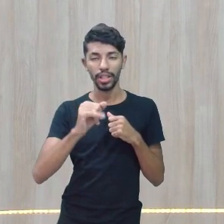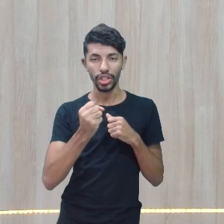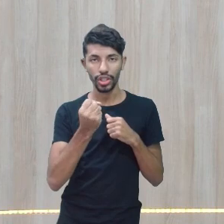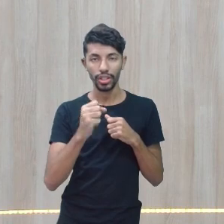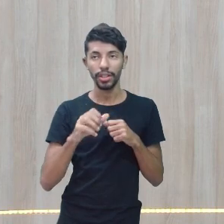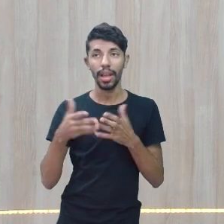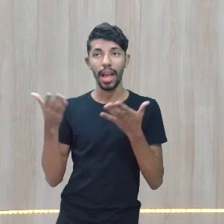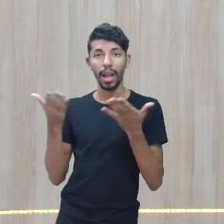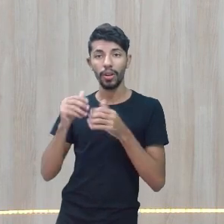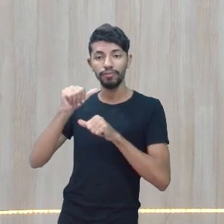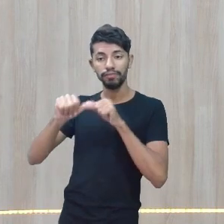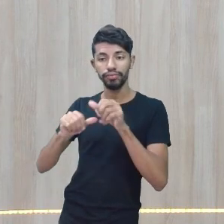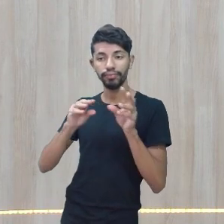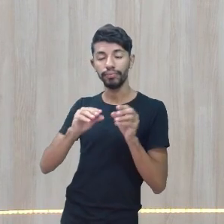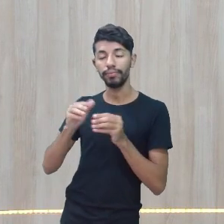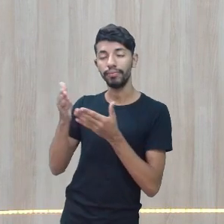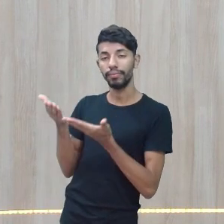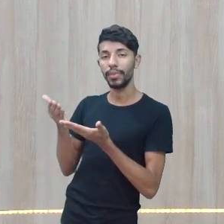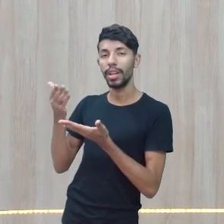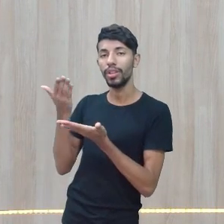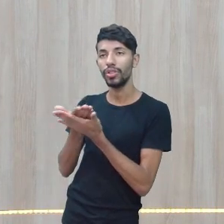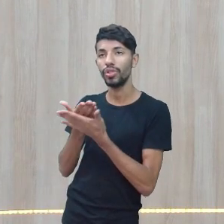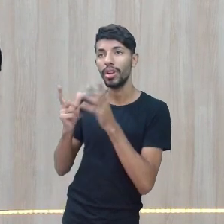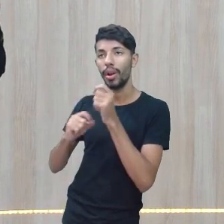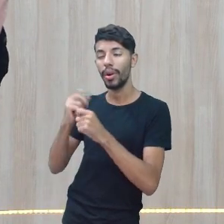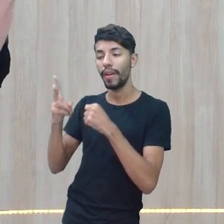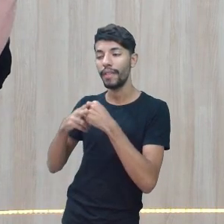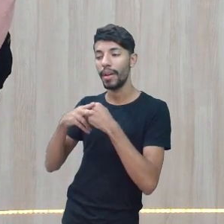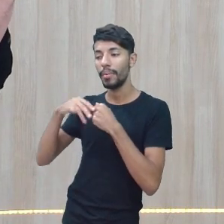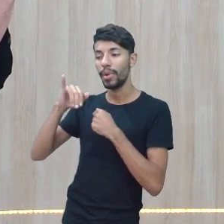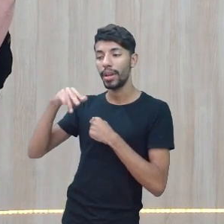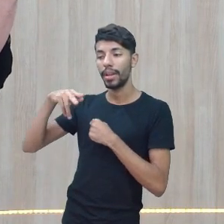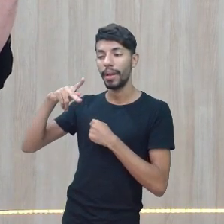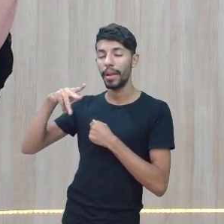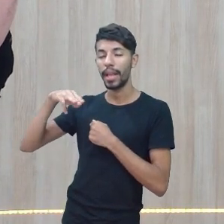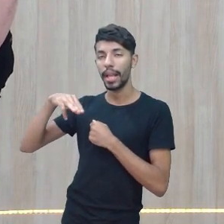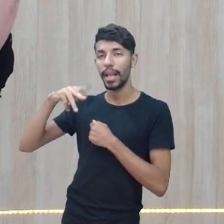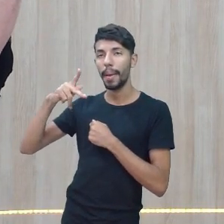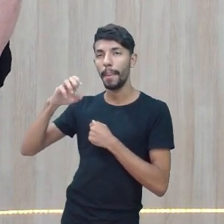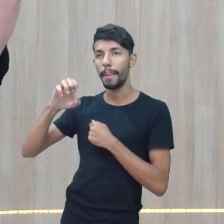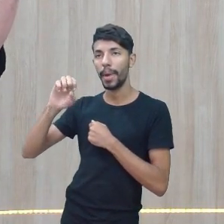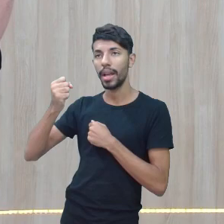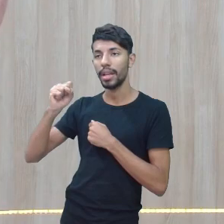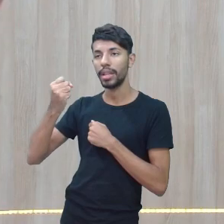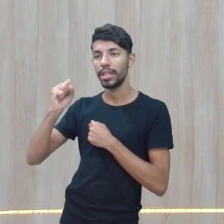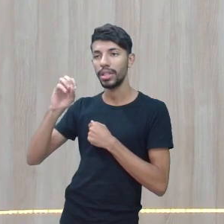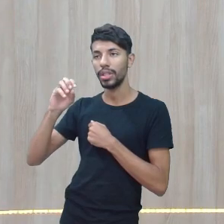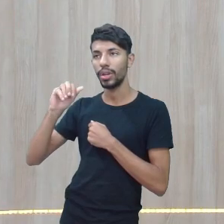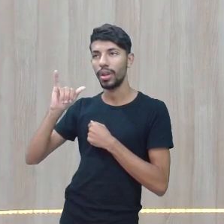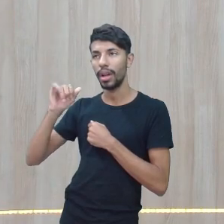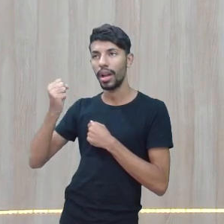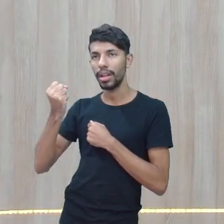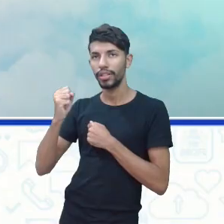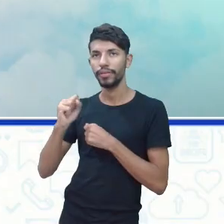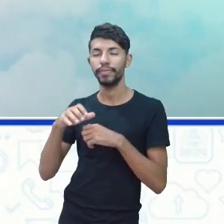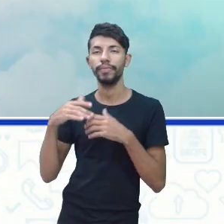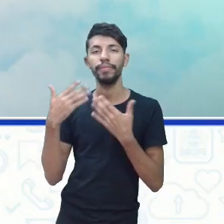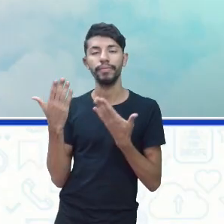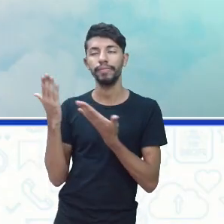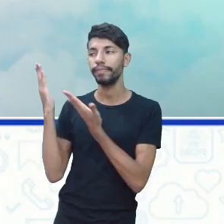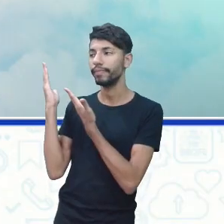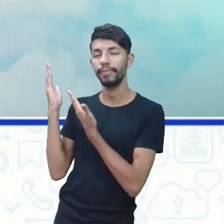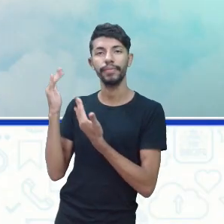com a pessoa do singular ou do plural. Então, nós vamos perceber agora. O verbo haver é um